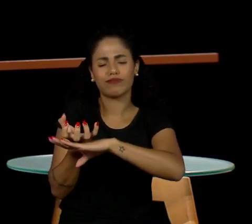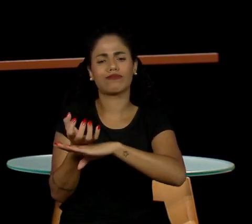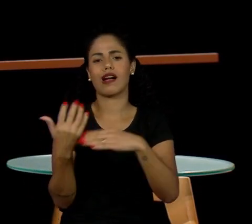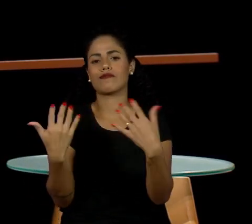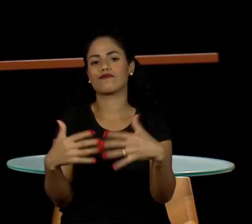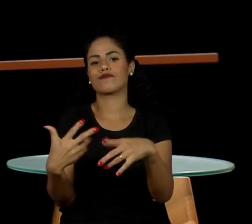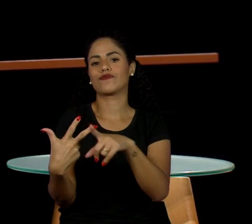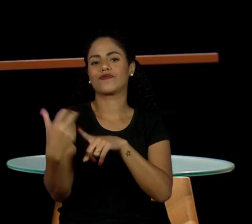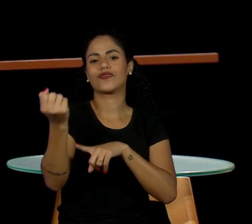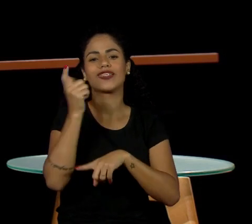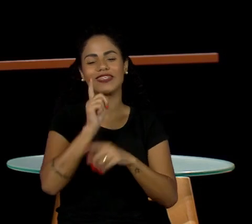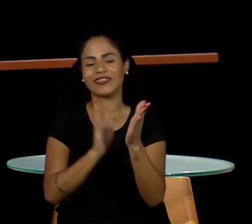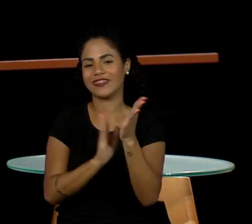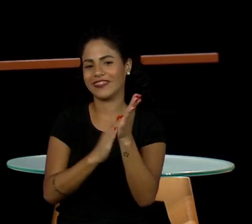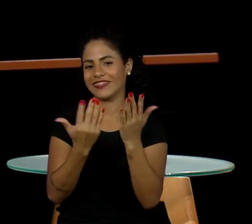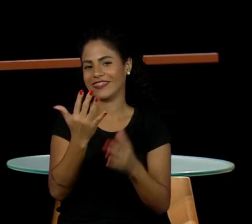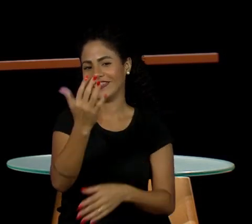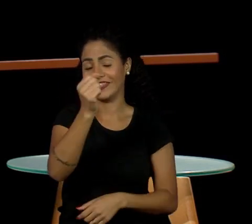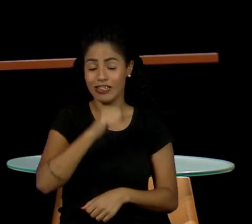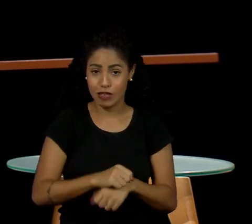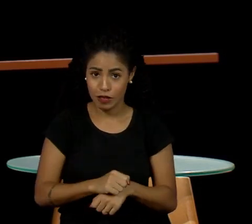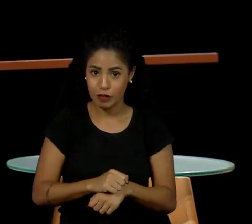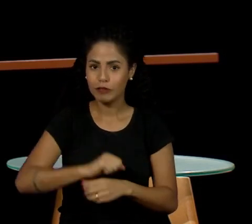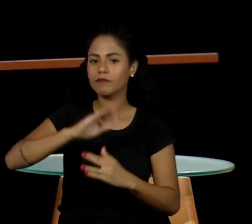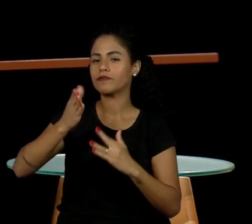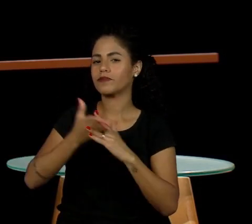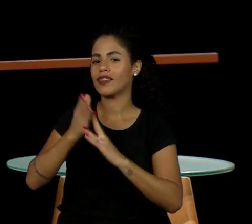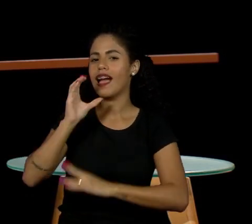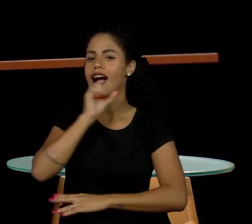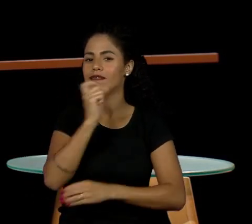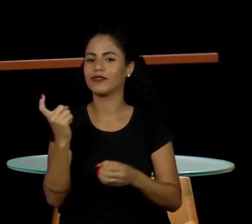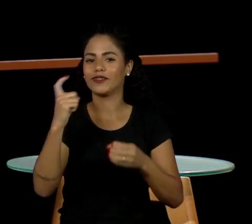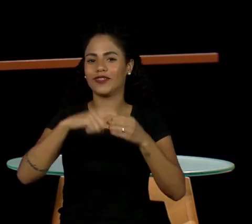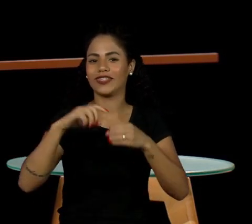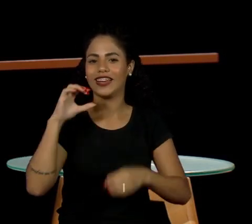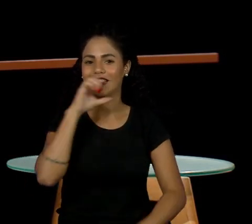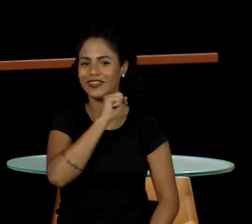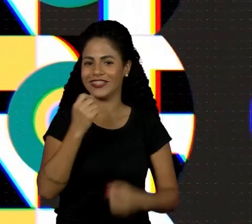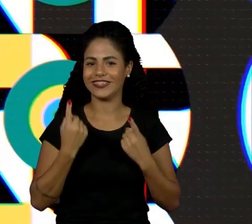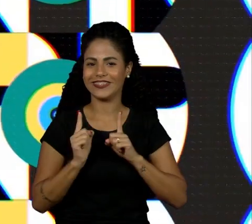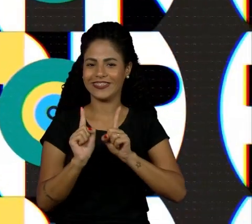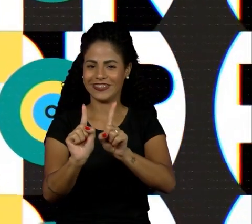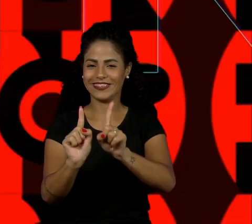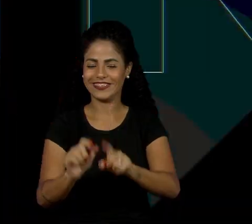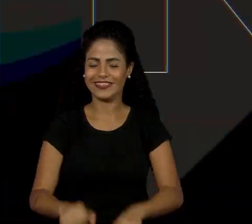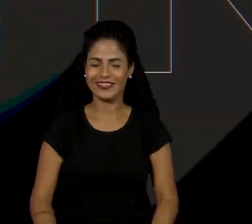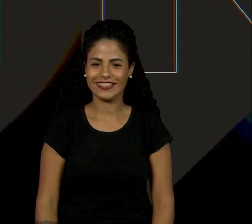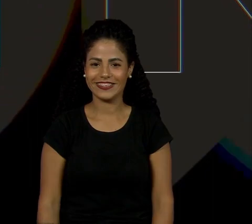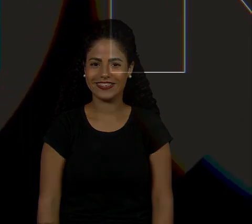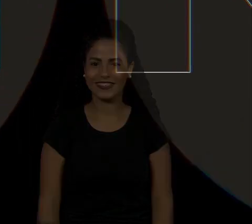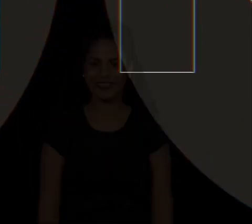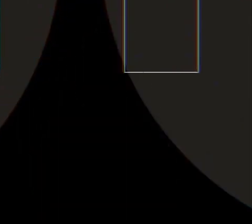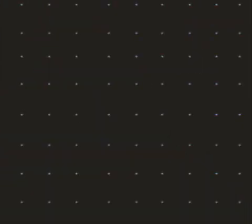conquista. Parabéns. Temos um intervalinho agora e voltamos já com o Persona.